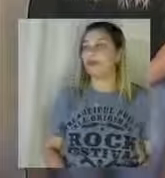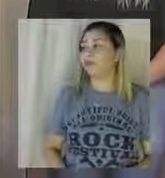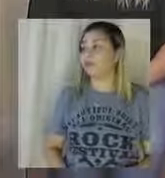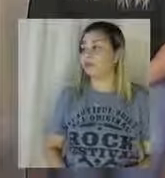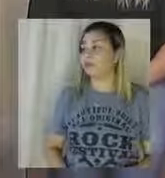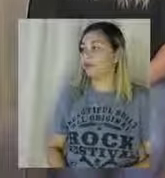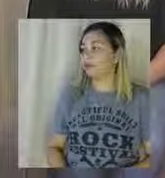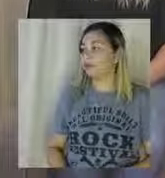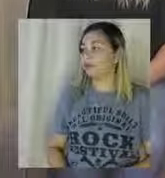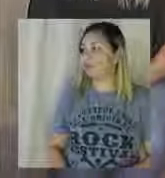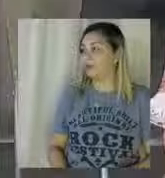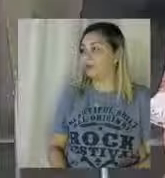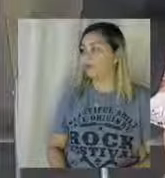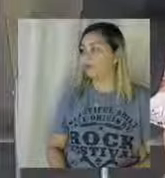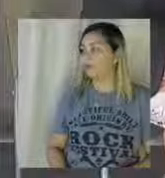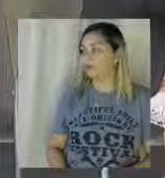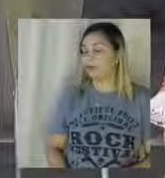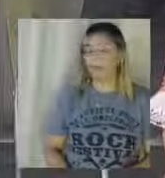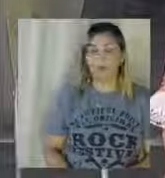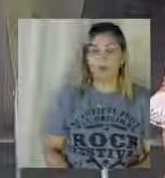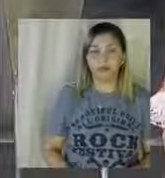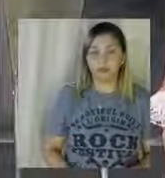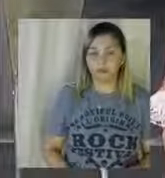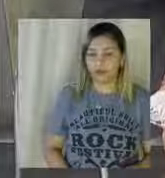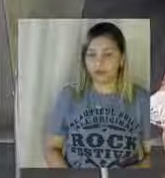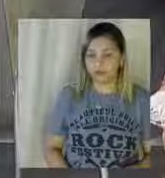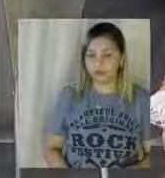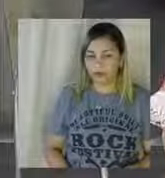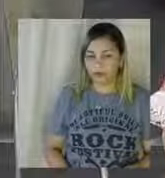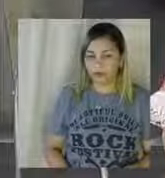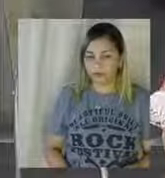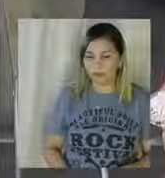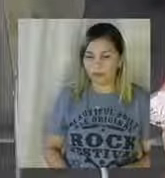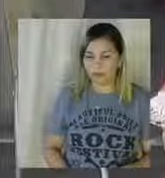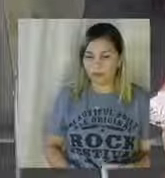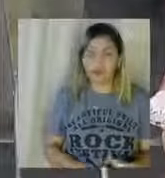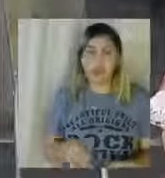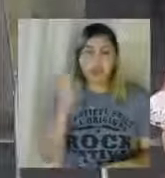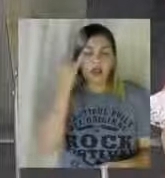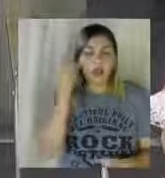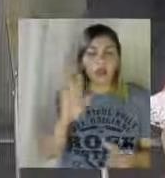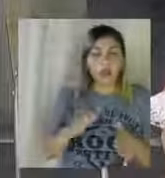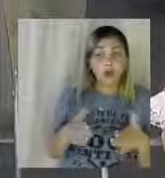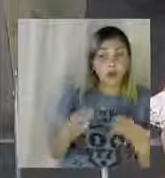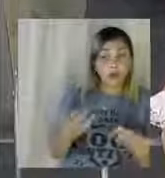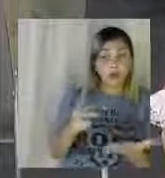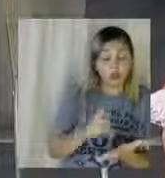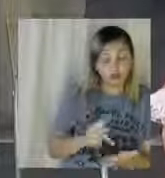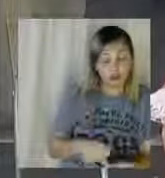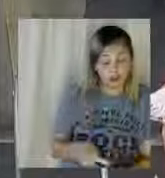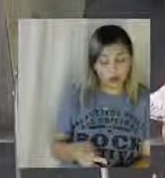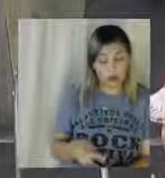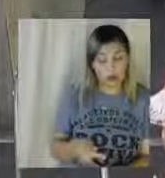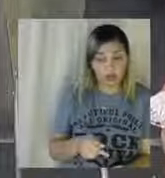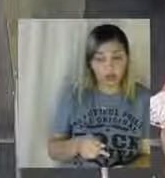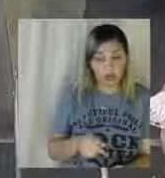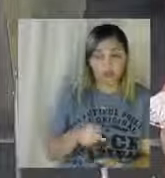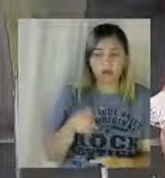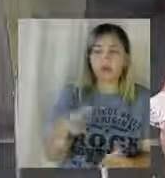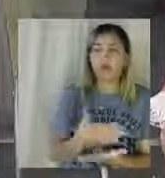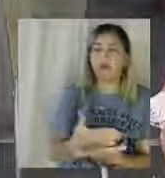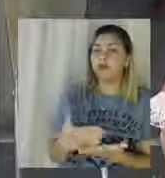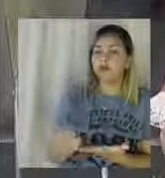Para responder, né? Para responder. Aline, me diz uma coisa, minha querida. Quando, na verdade, você